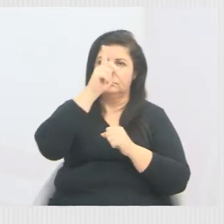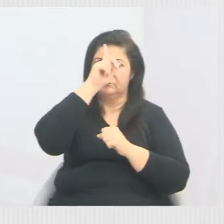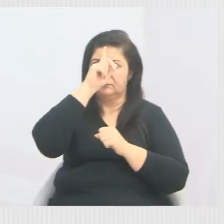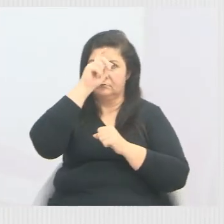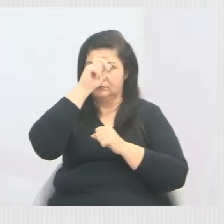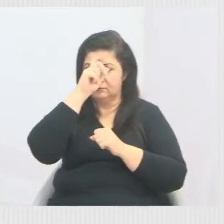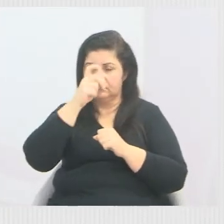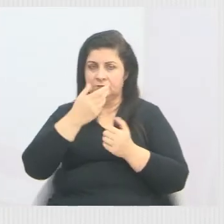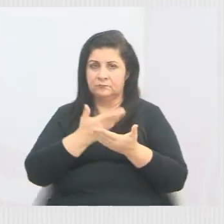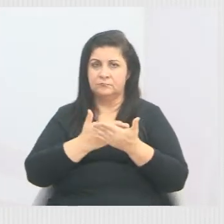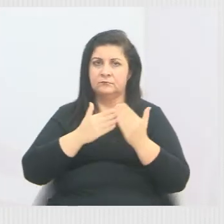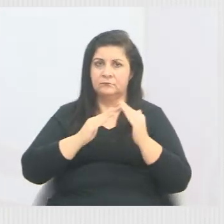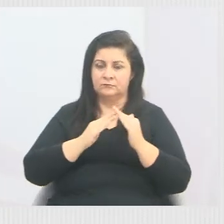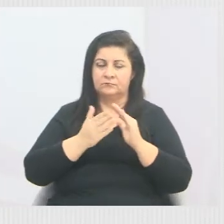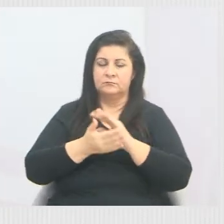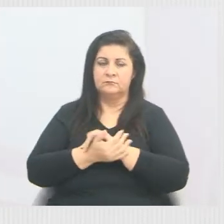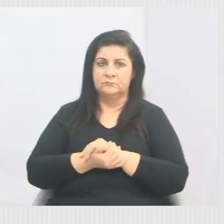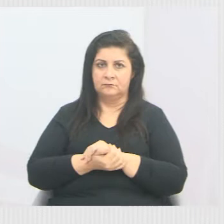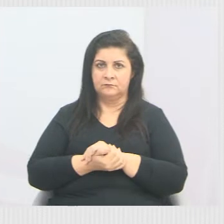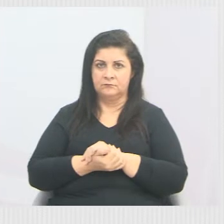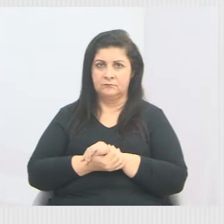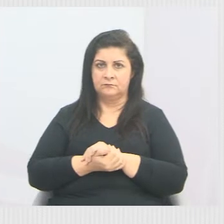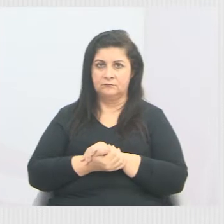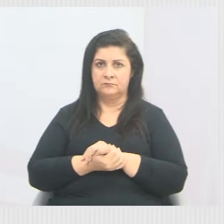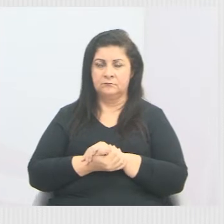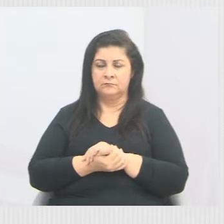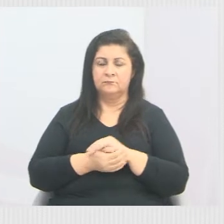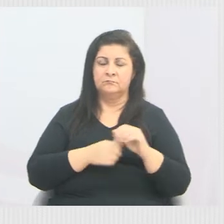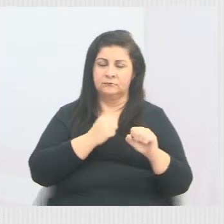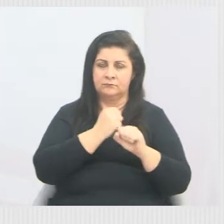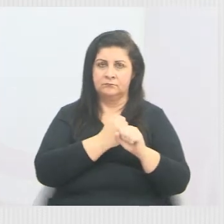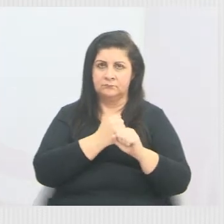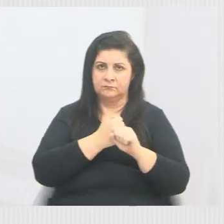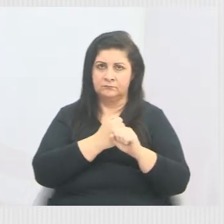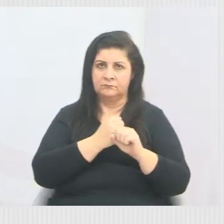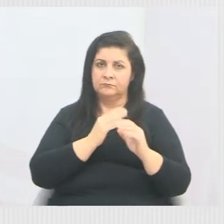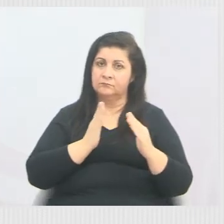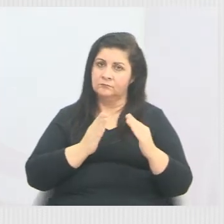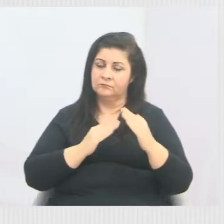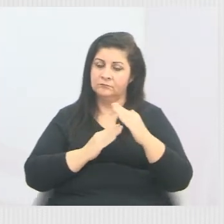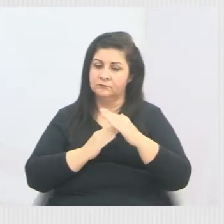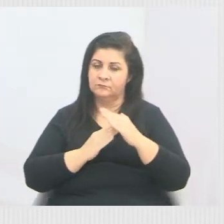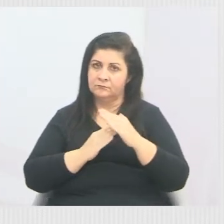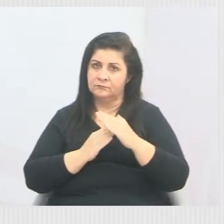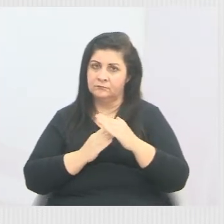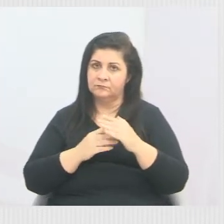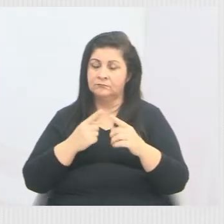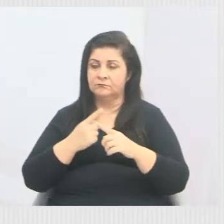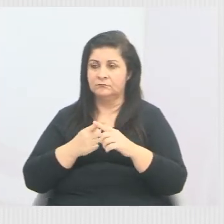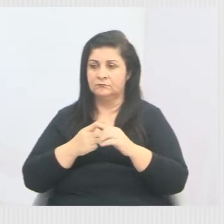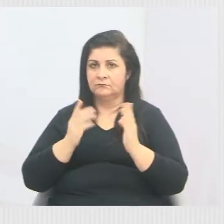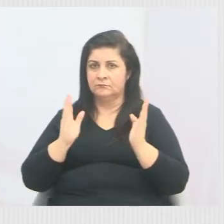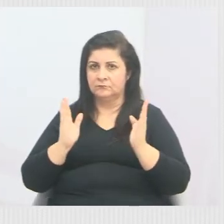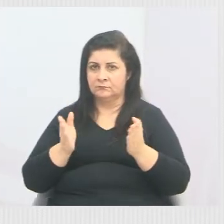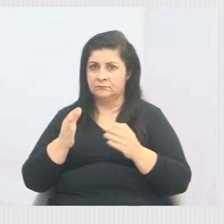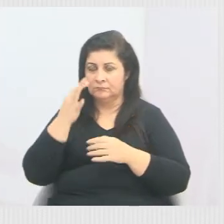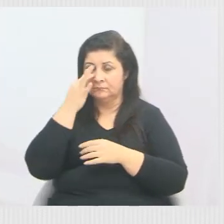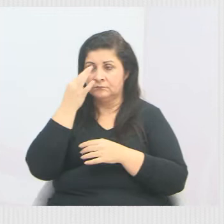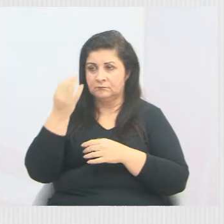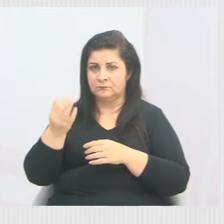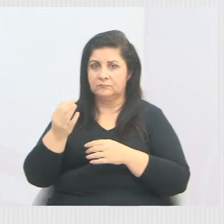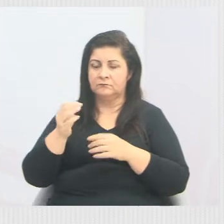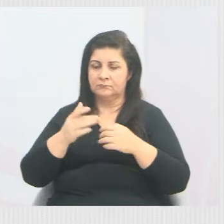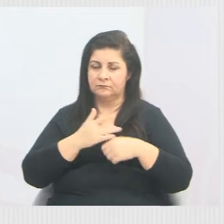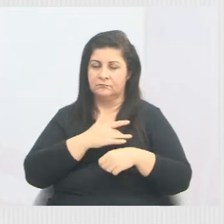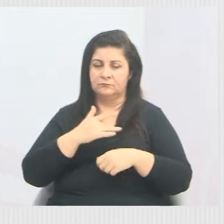hospitais, escolas, né? Então, as construções elas estão um pouco mais limitadas devido à necessidade no momento. Então, por isso que